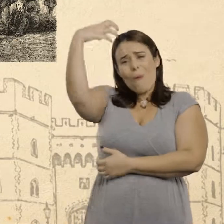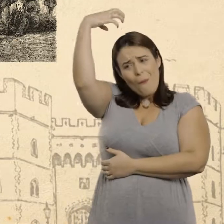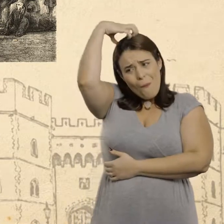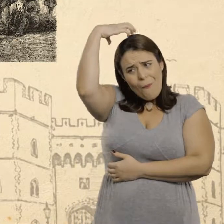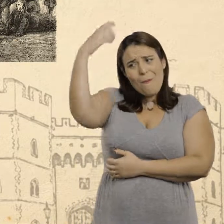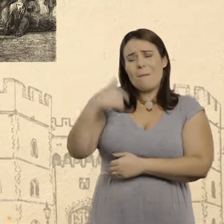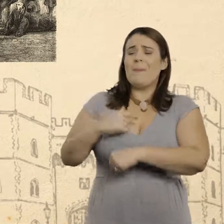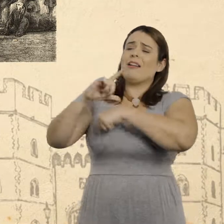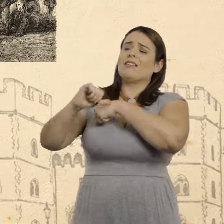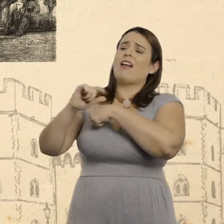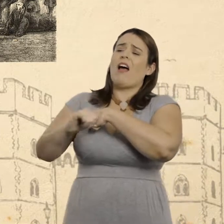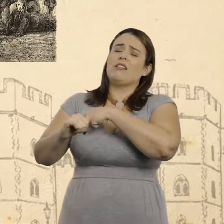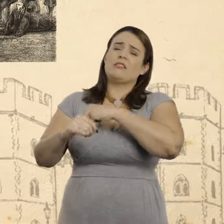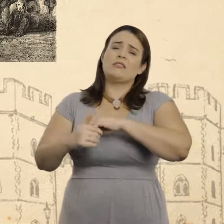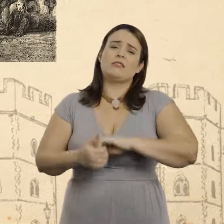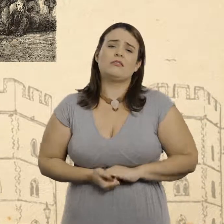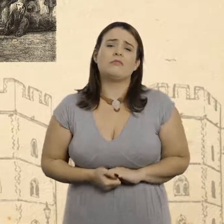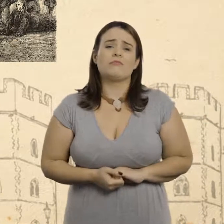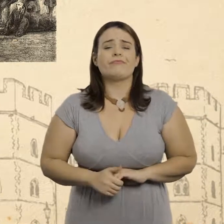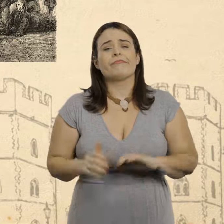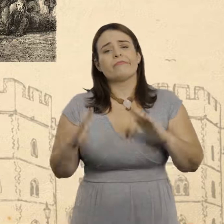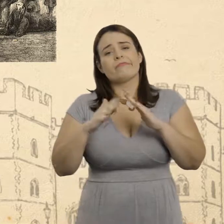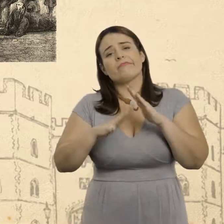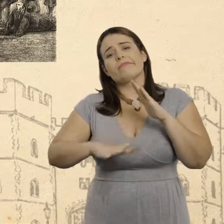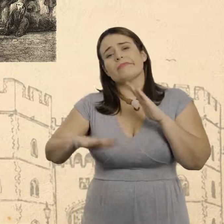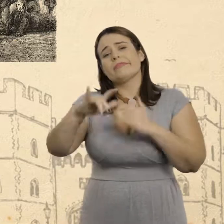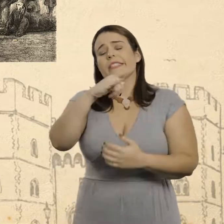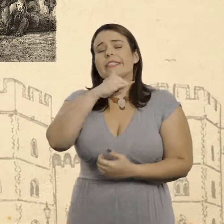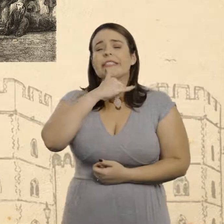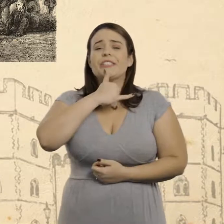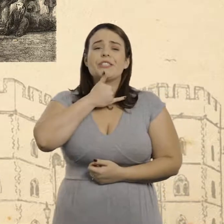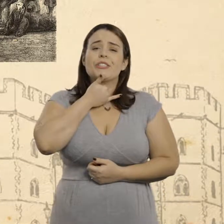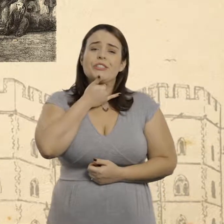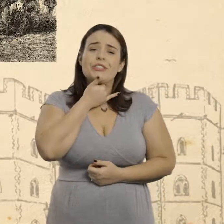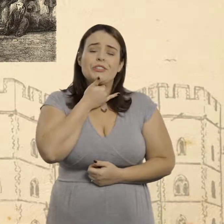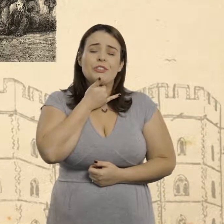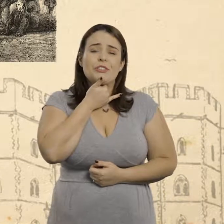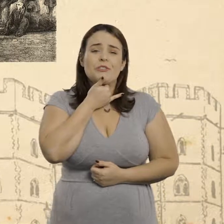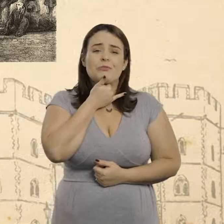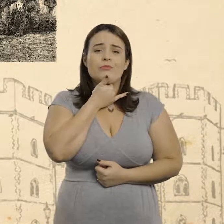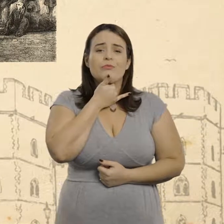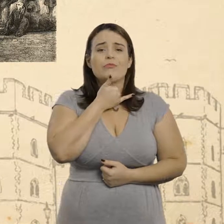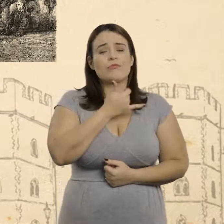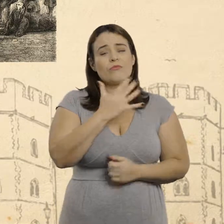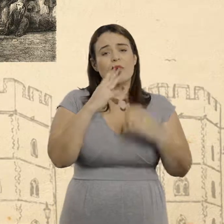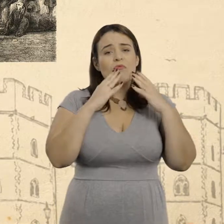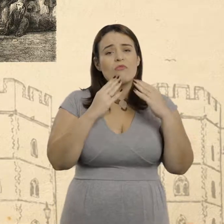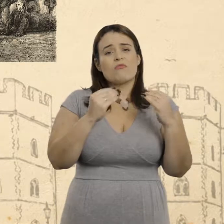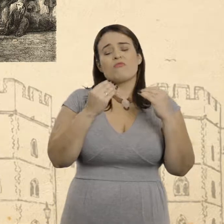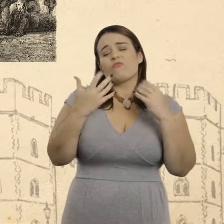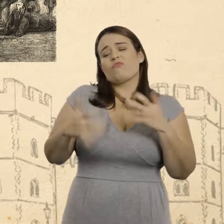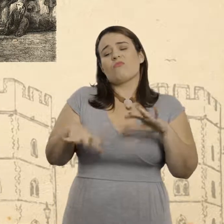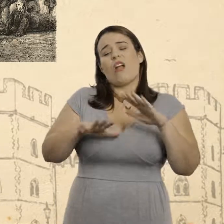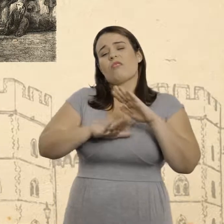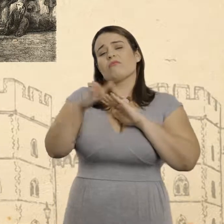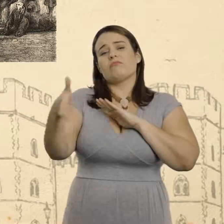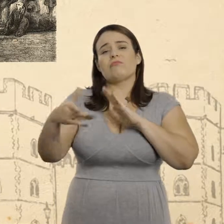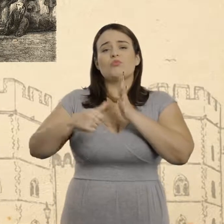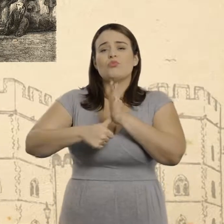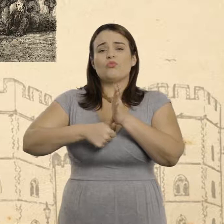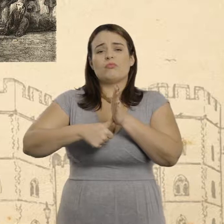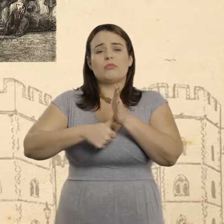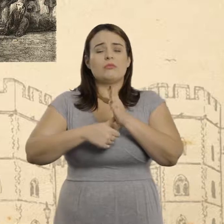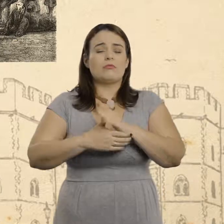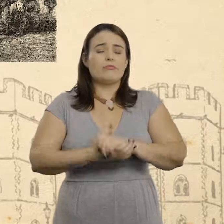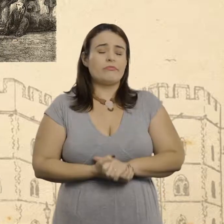dele. Todos estavam muito tristes na casa. O Sr. Fogg não quis sair para ir ao clube.